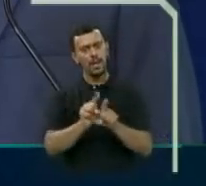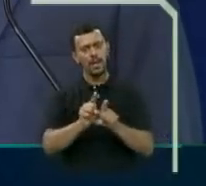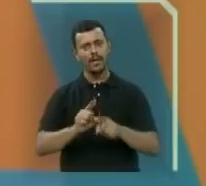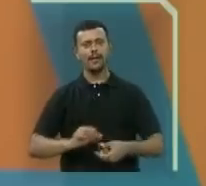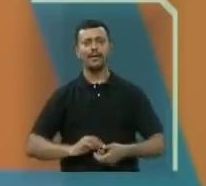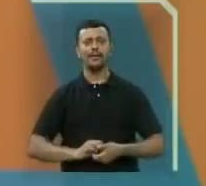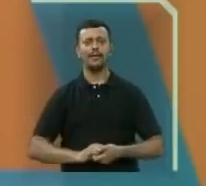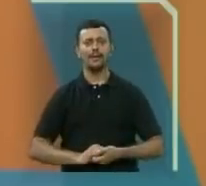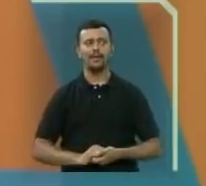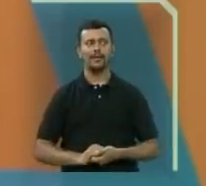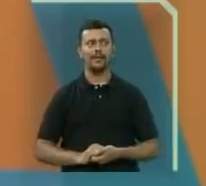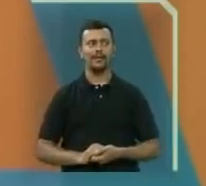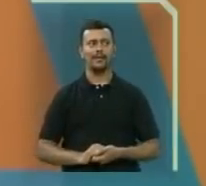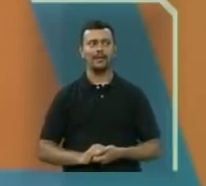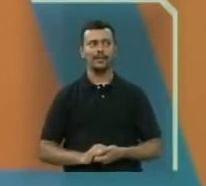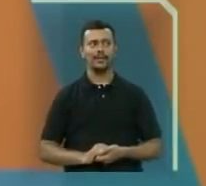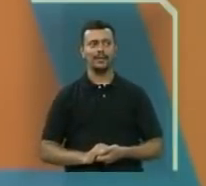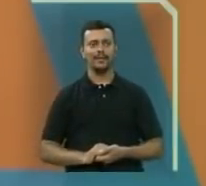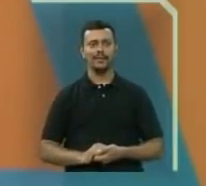Muito bem.